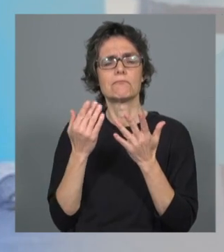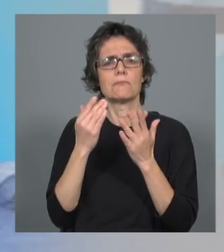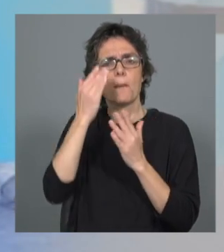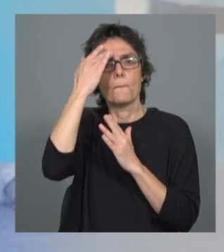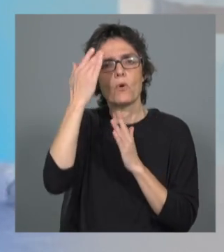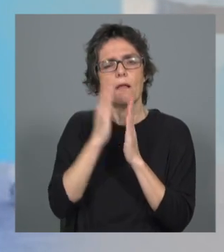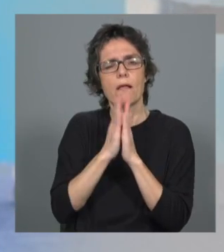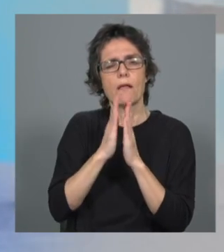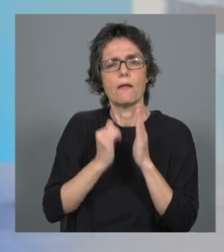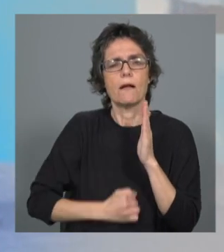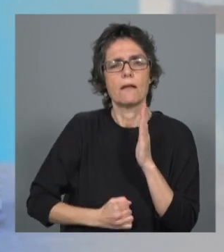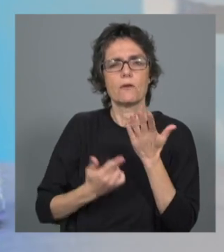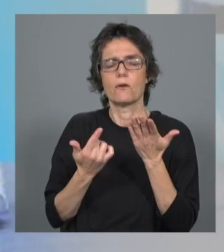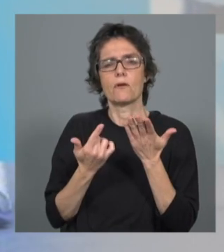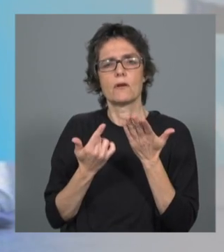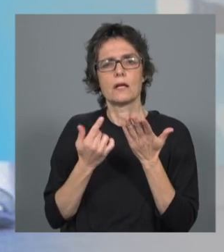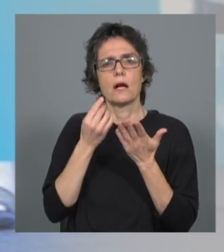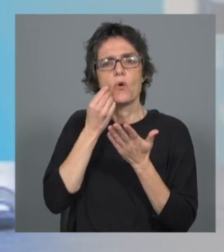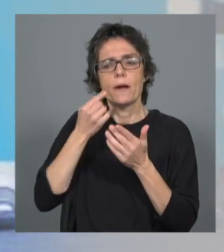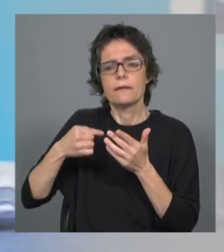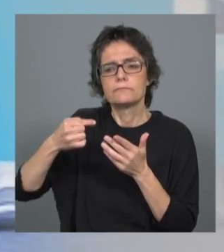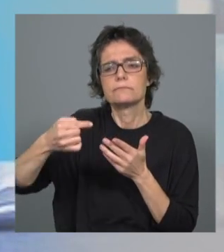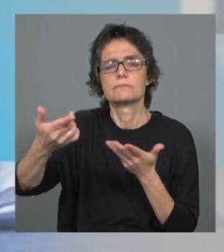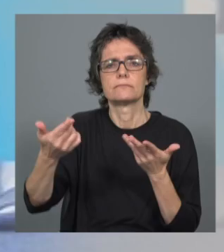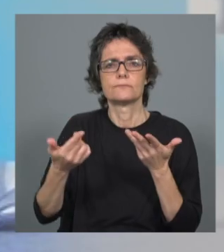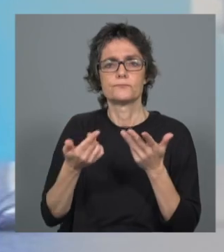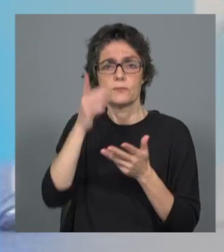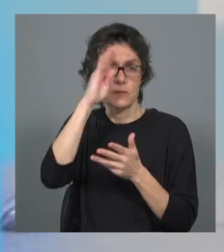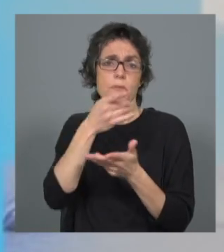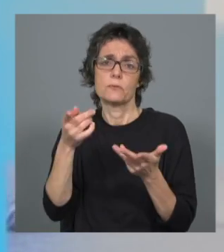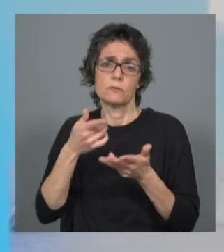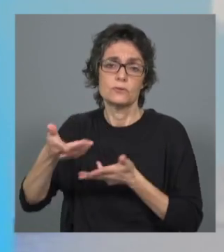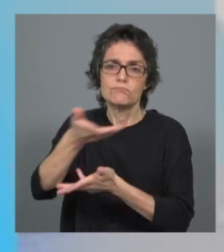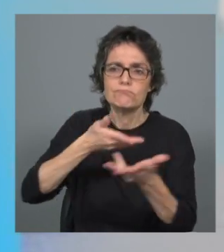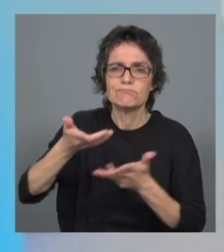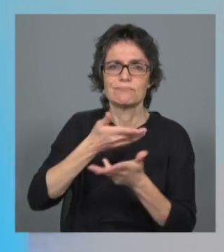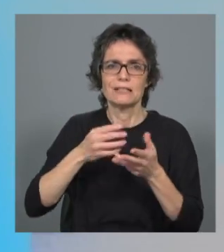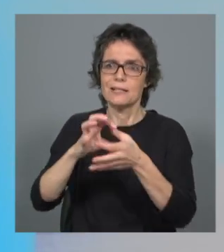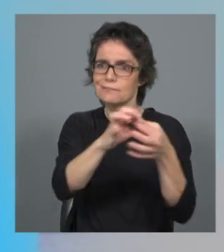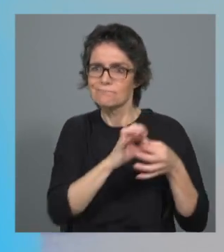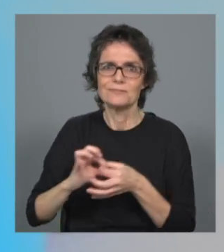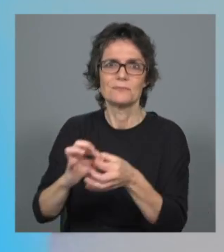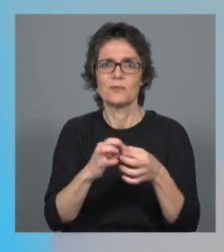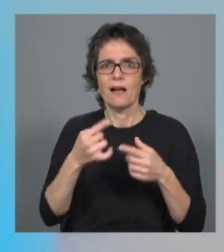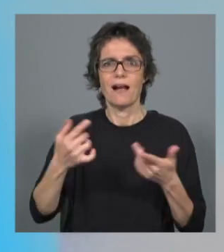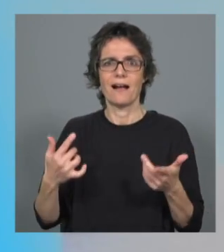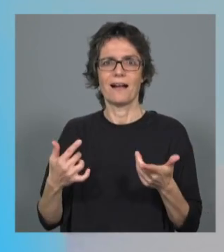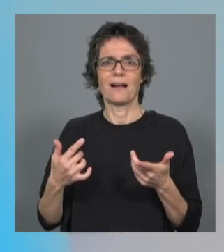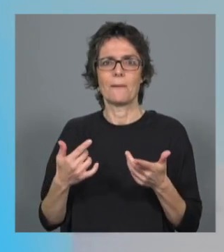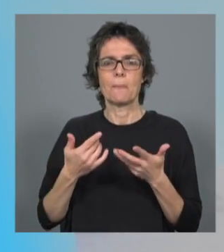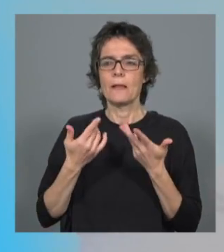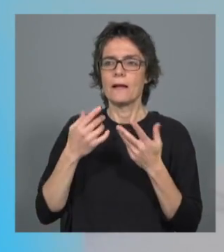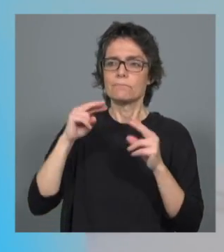um espaço muito marcado pela partilha, pelo envolvimento dos alunos, por ir olhar